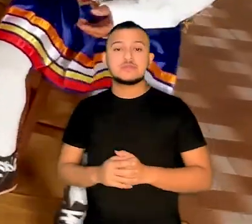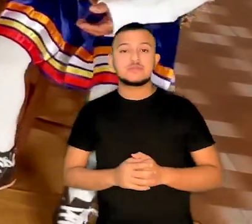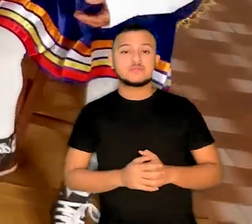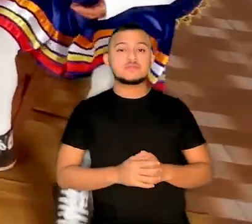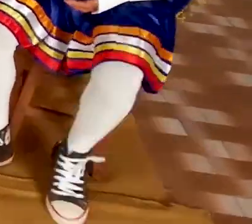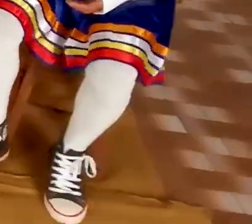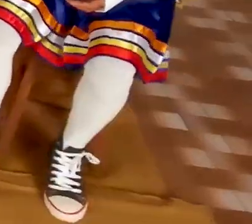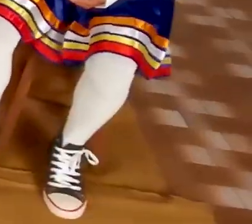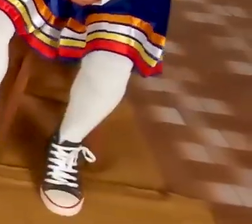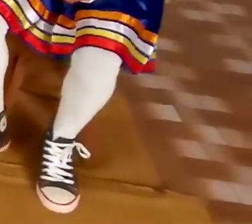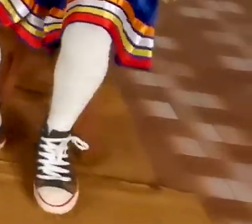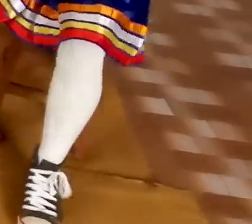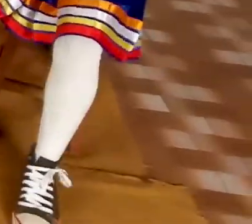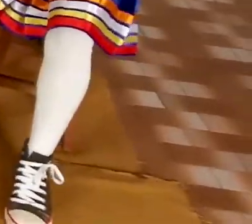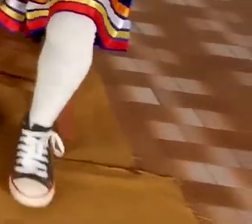do rei.